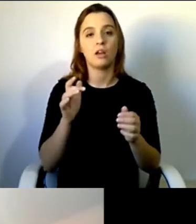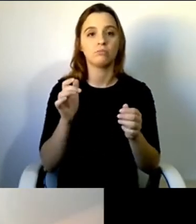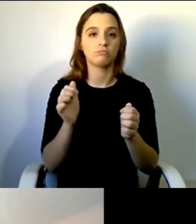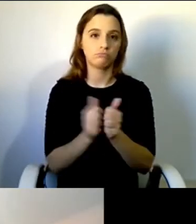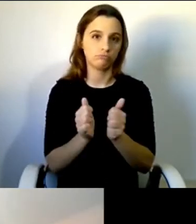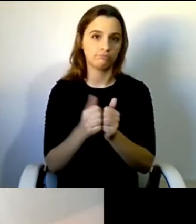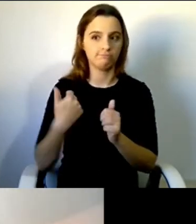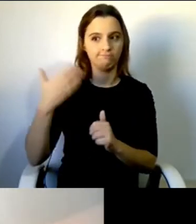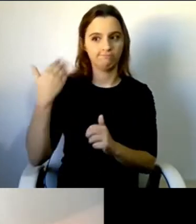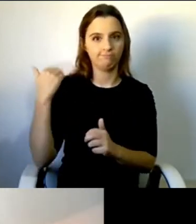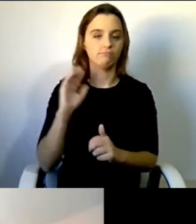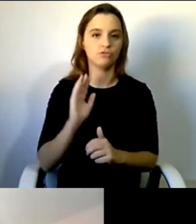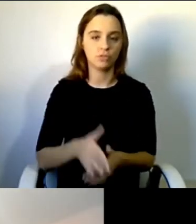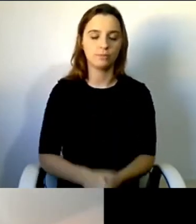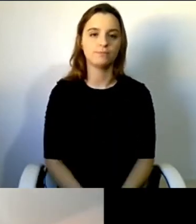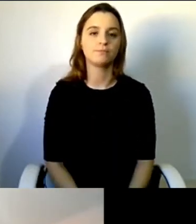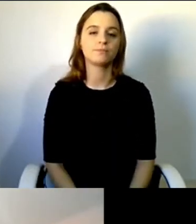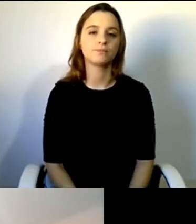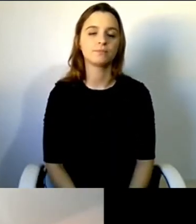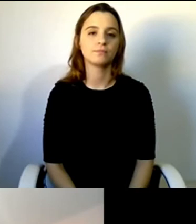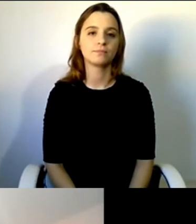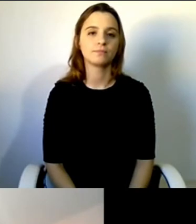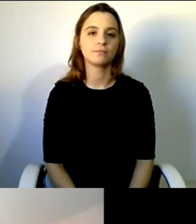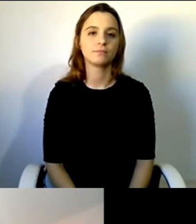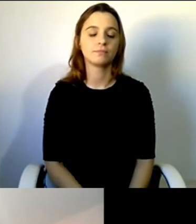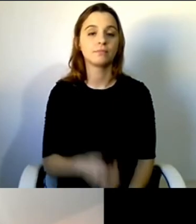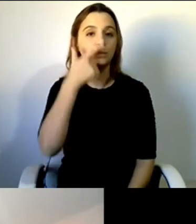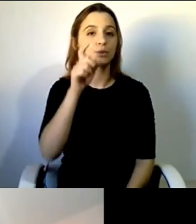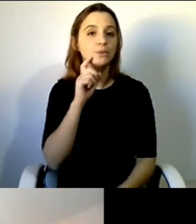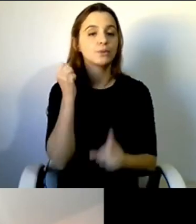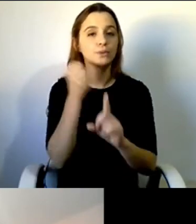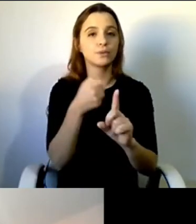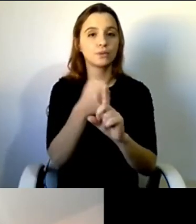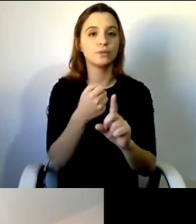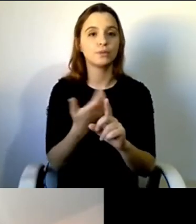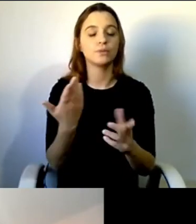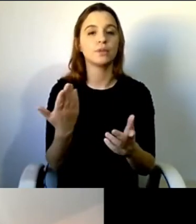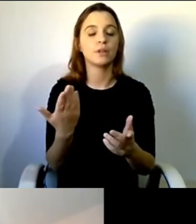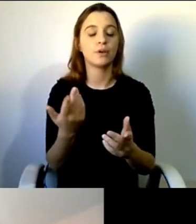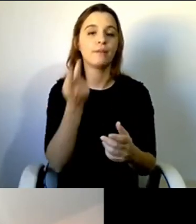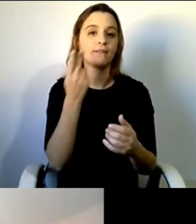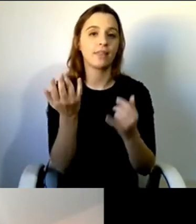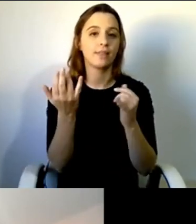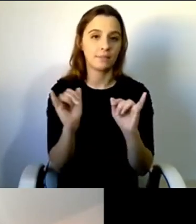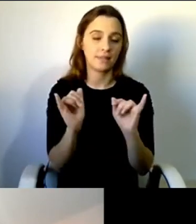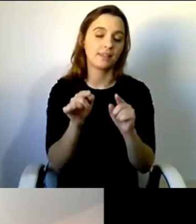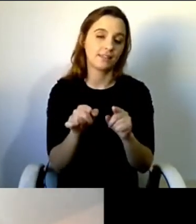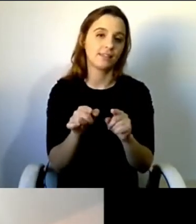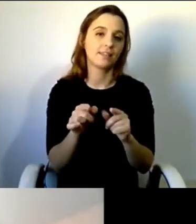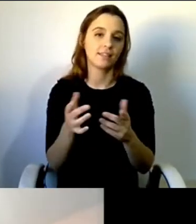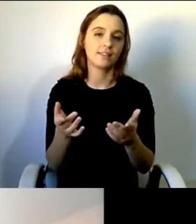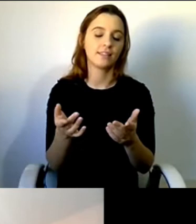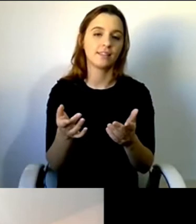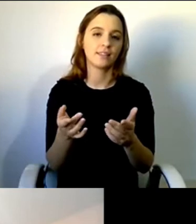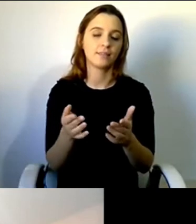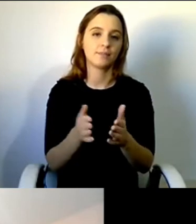outras vezes. É uma ativista pela Vida Independente que